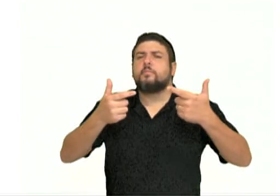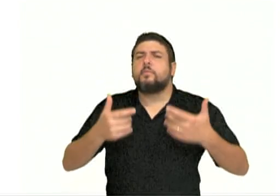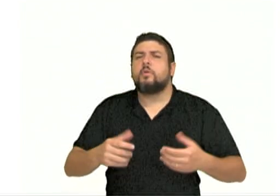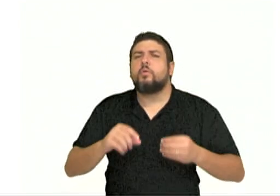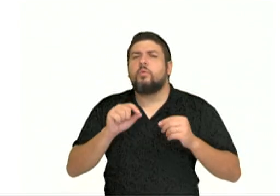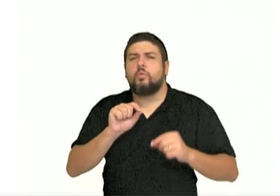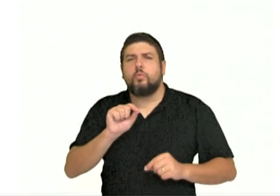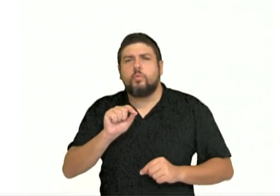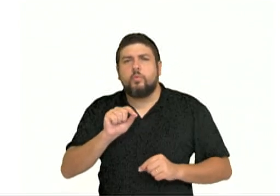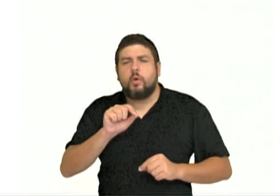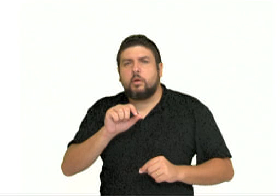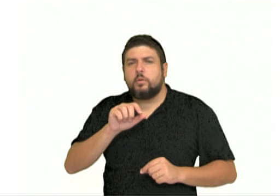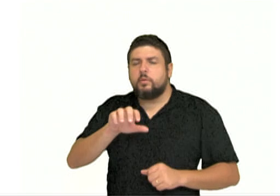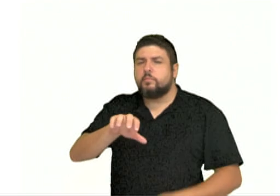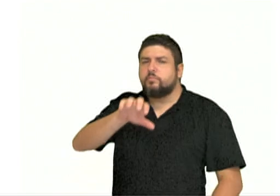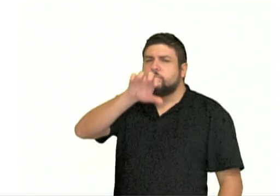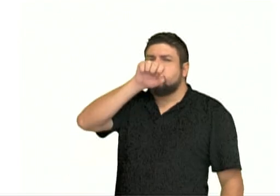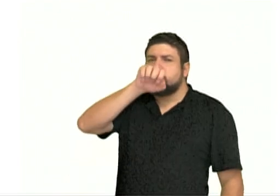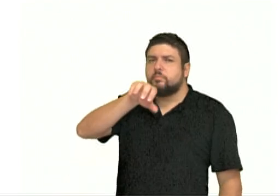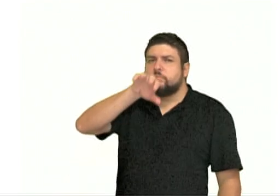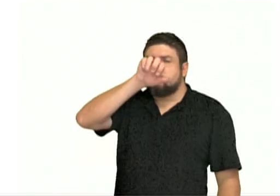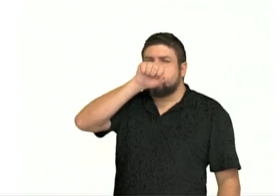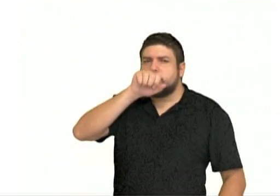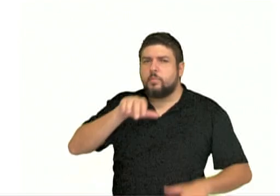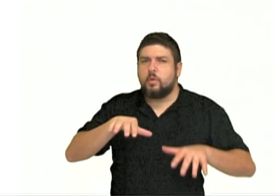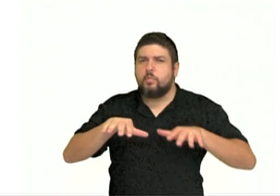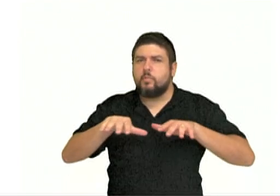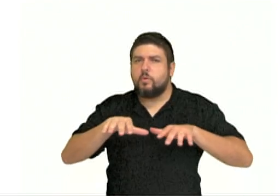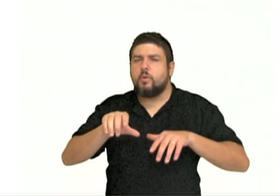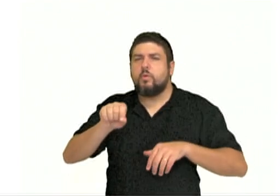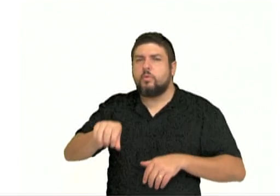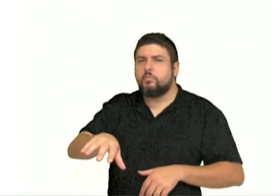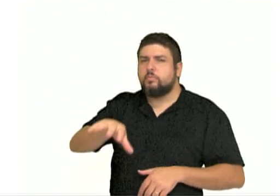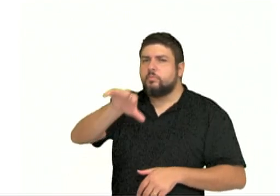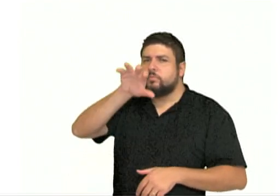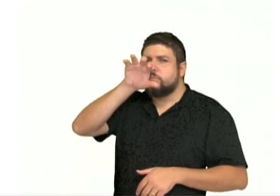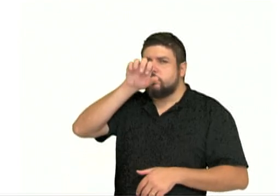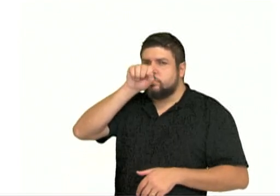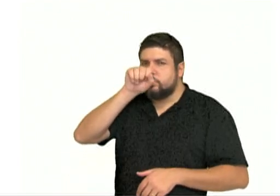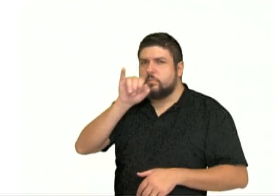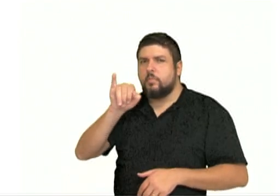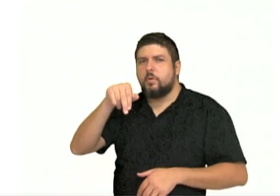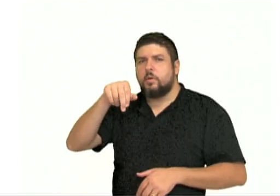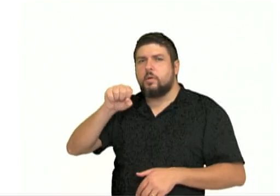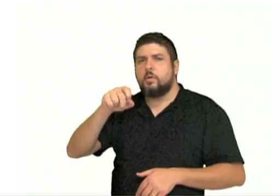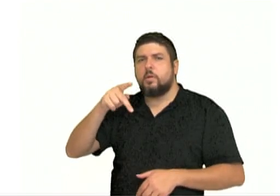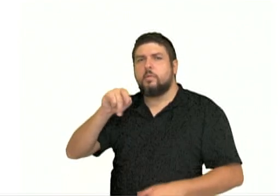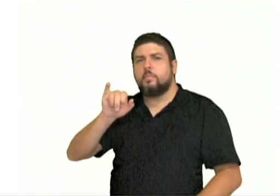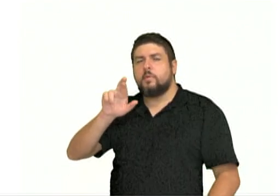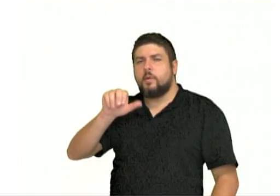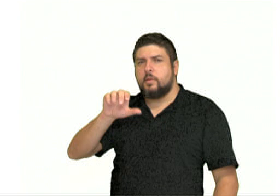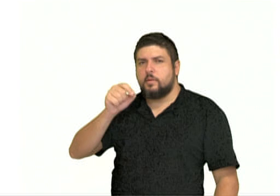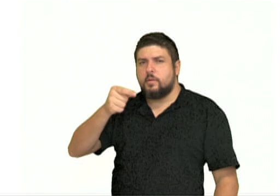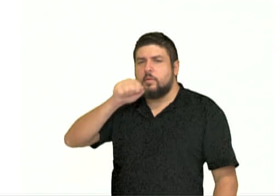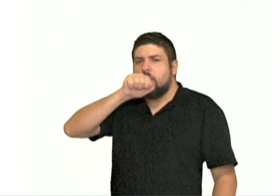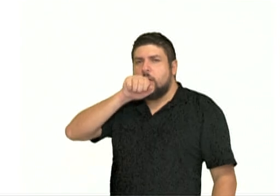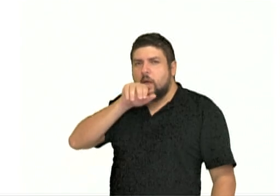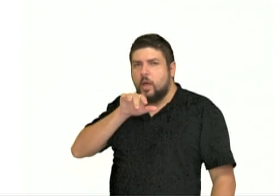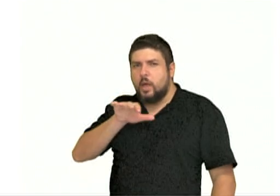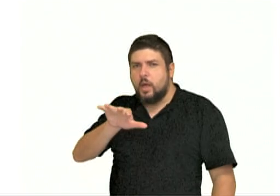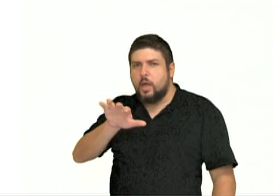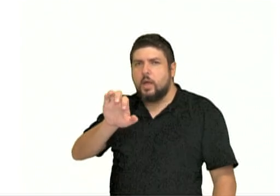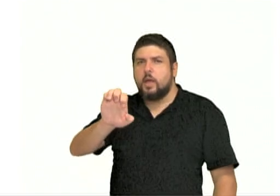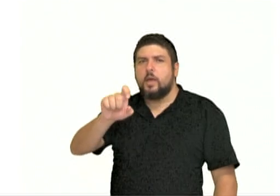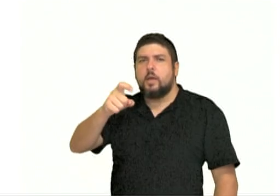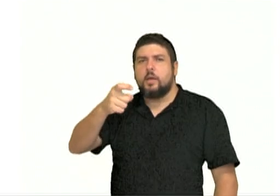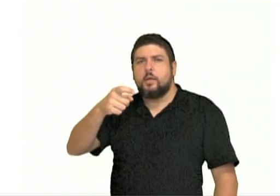que nós realizamos na respiração, que é a inspiração e a expiração. Inspiramos